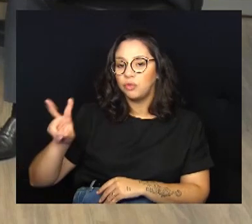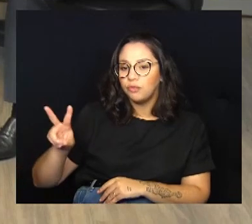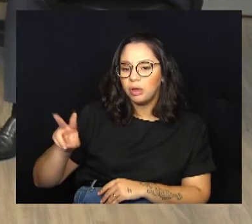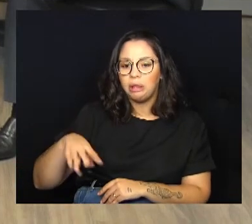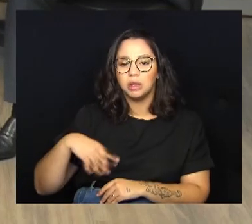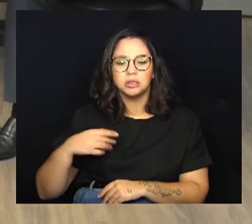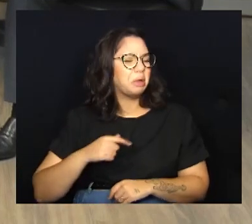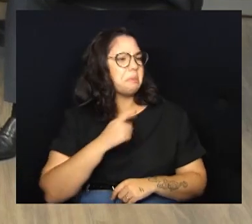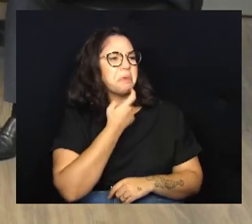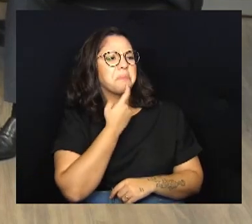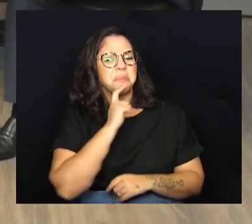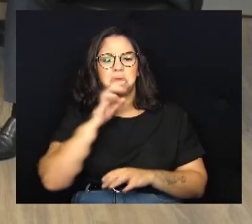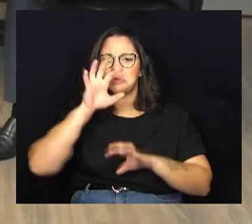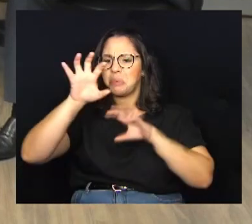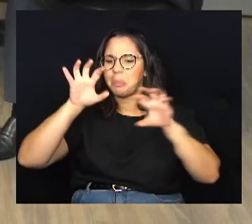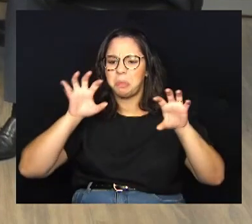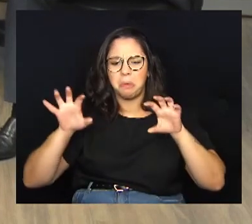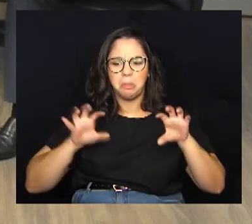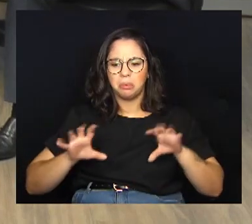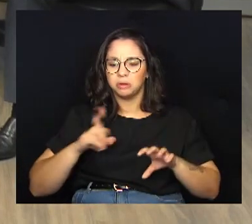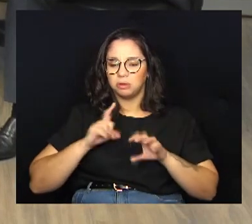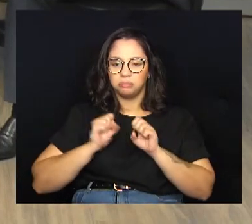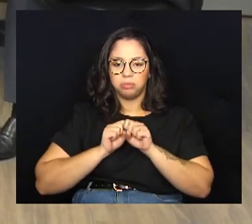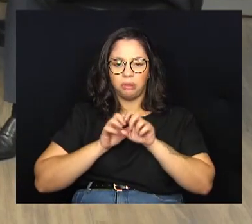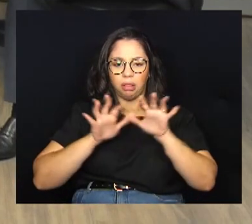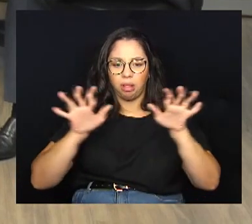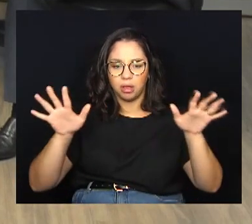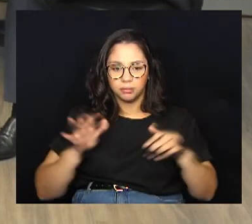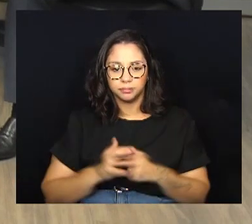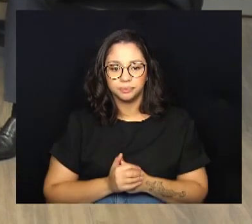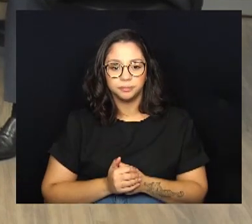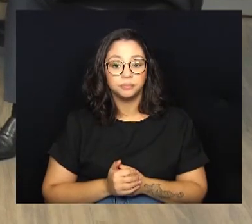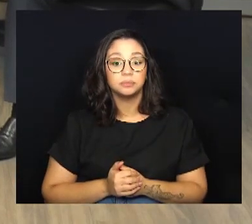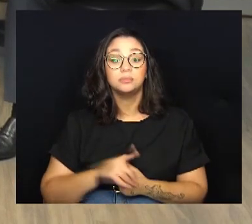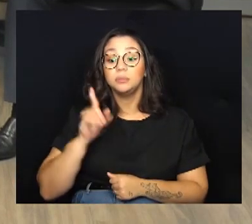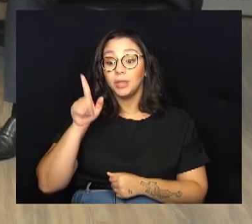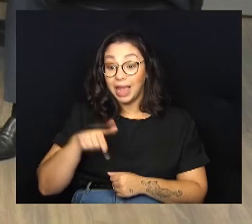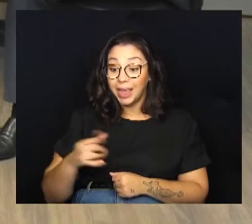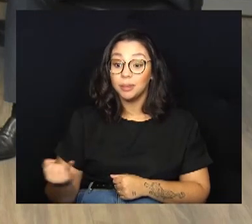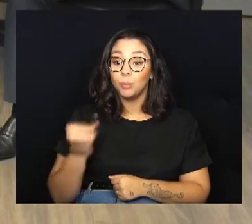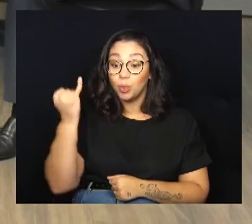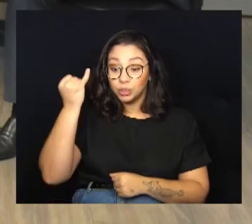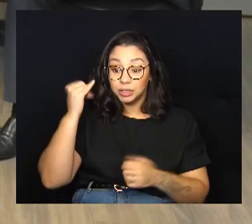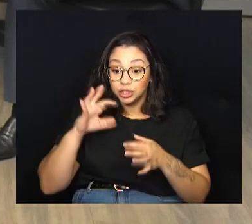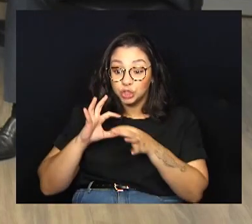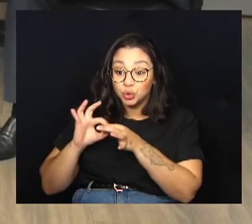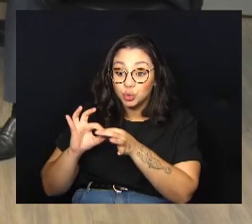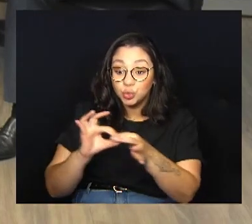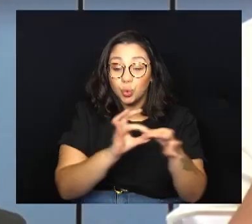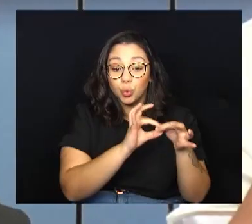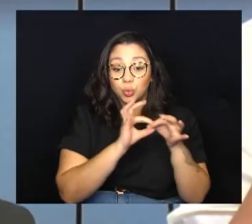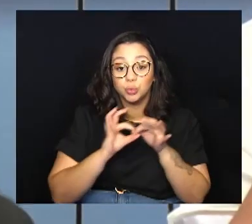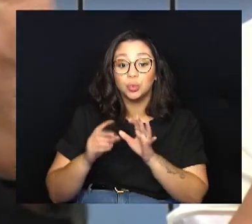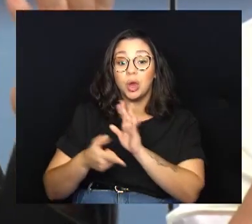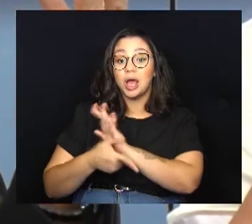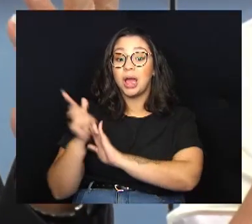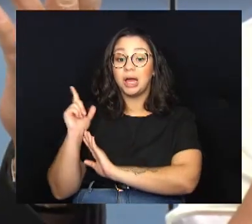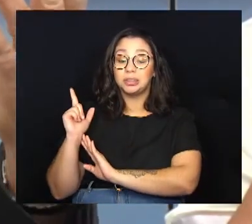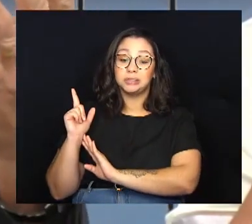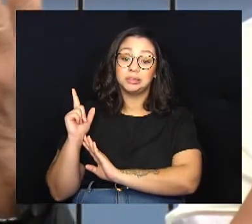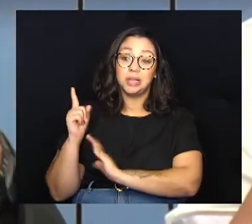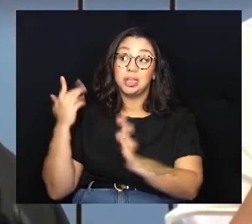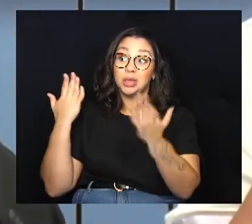população tem que procurar o seu centro de saúde para ver qual CAPs AD ele pertence. Sim. Então, CAPs AD nós temos 4.